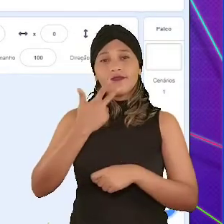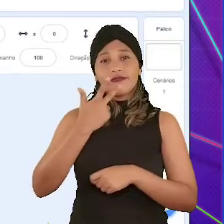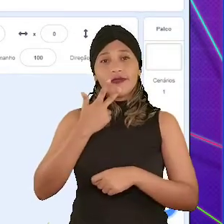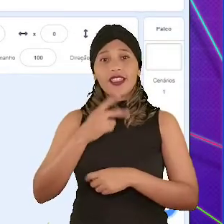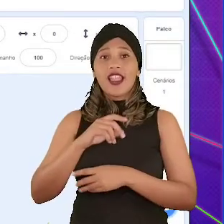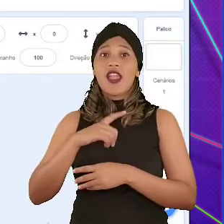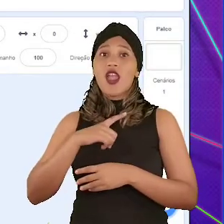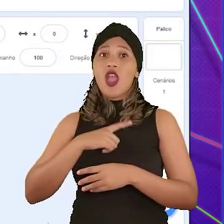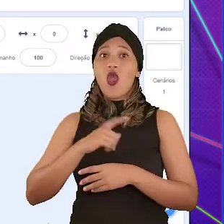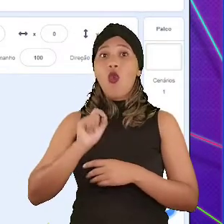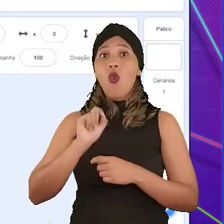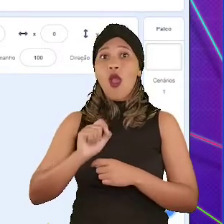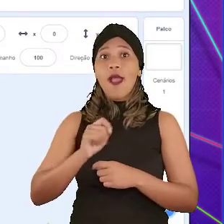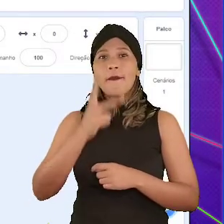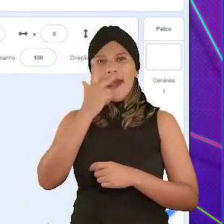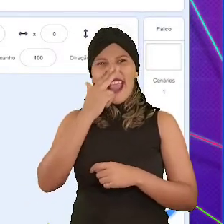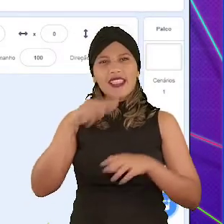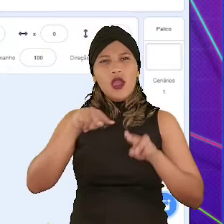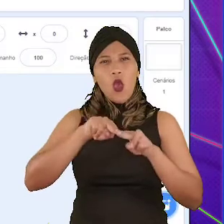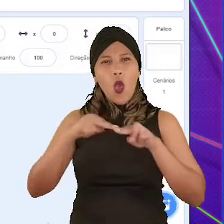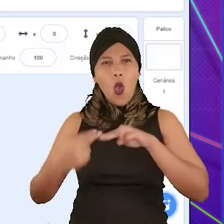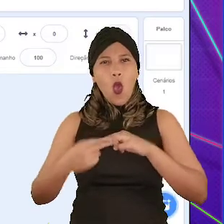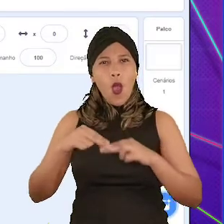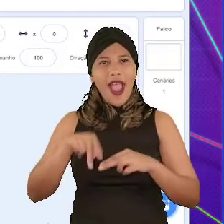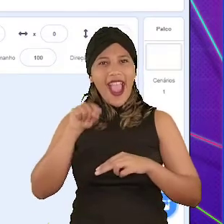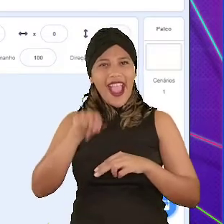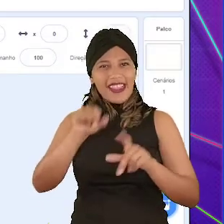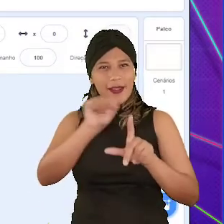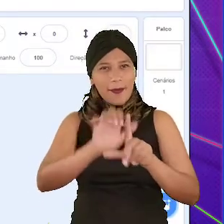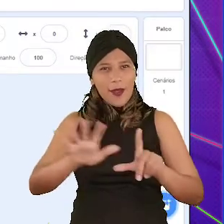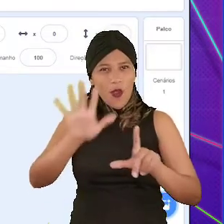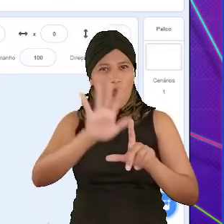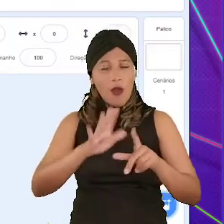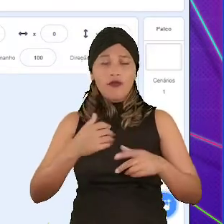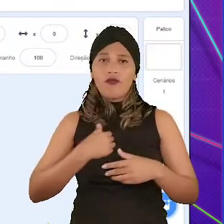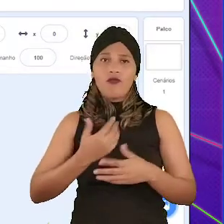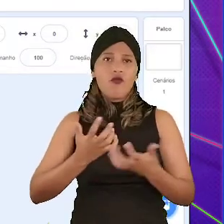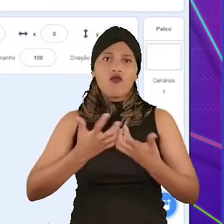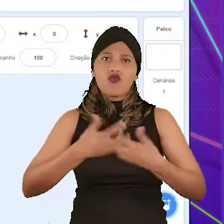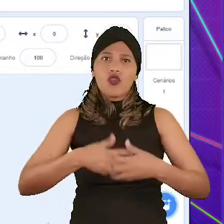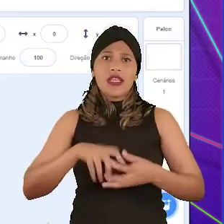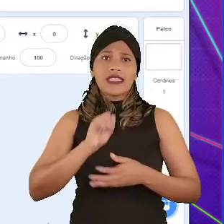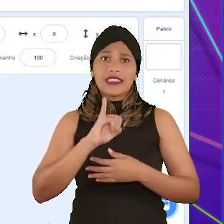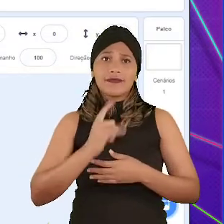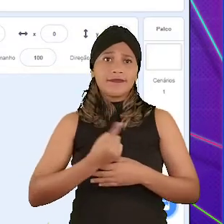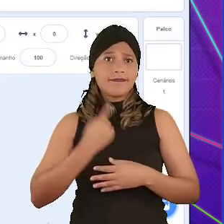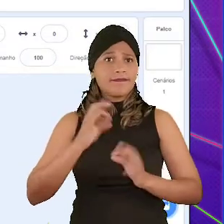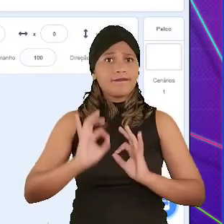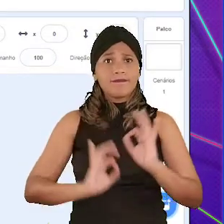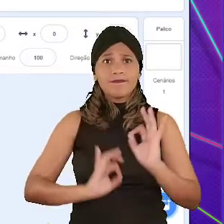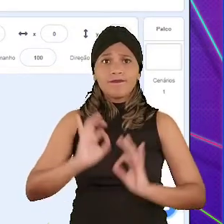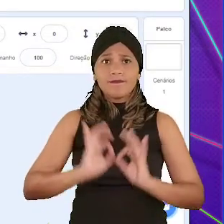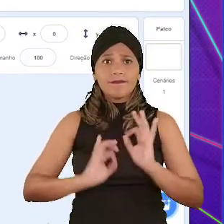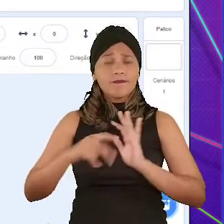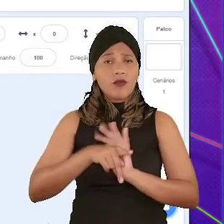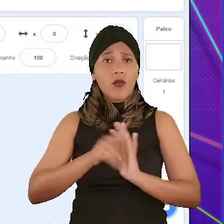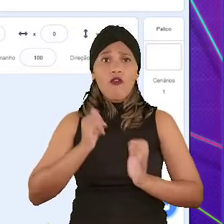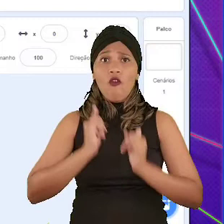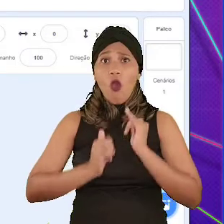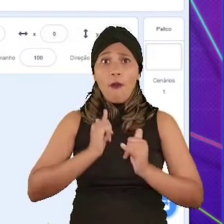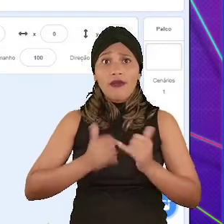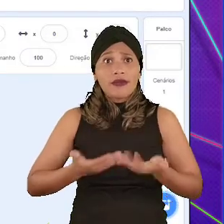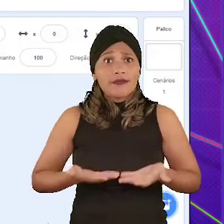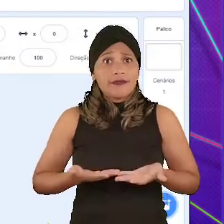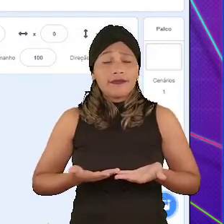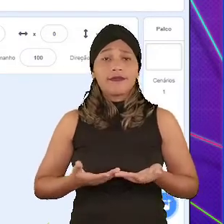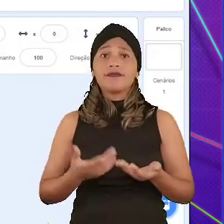então podemos falar que o Scratch é um lego de programação esse bloco que a gente criou não vai funcionar se a gente não organizar as